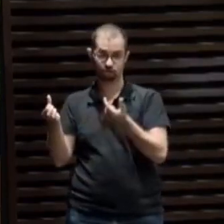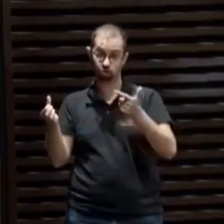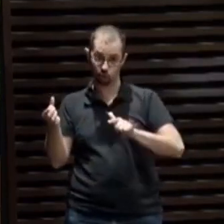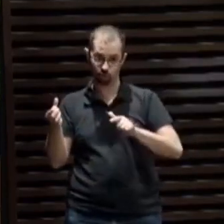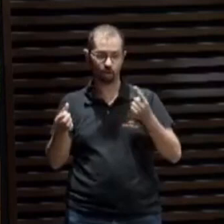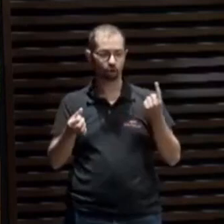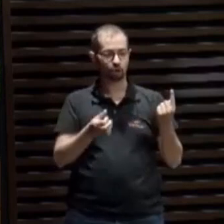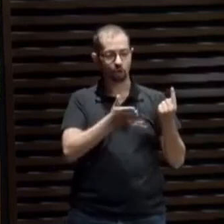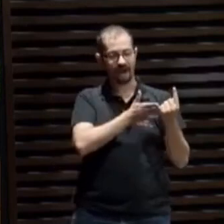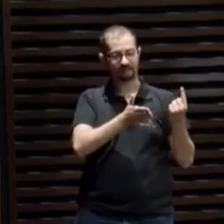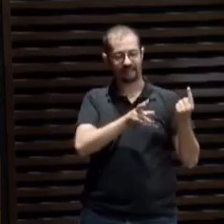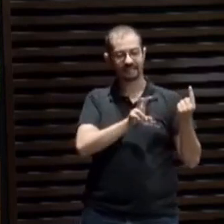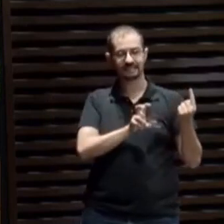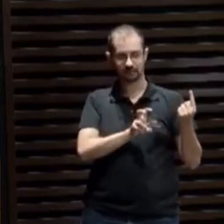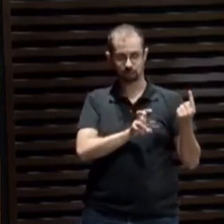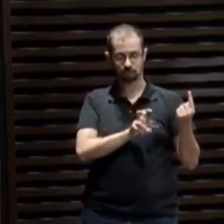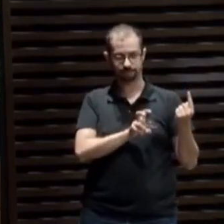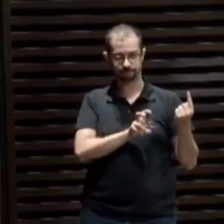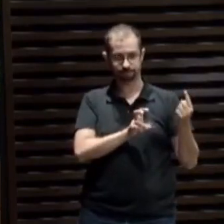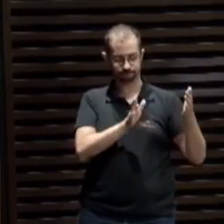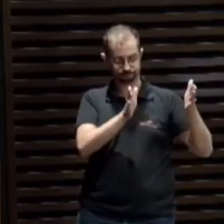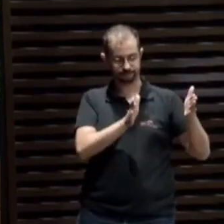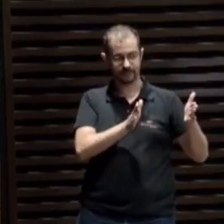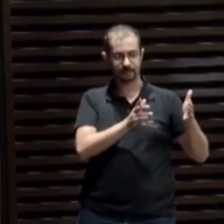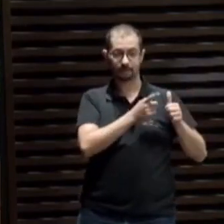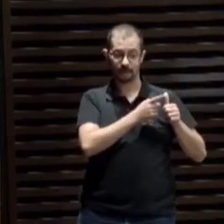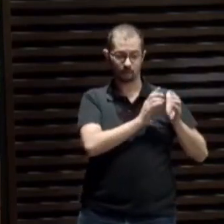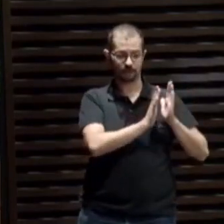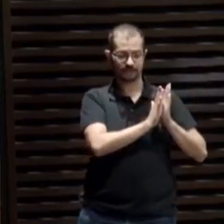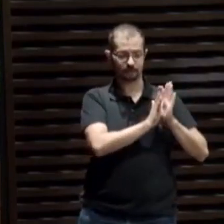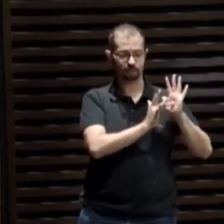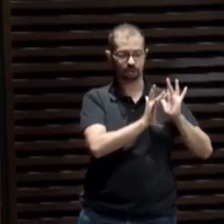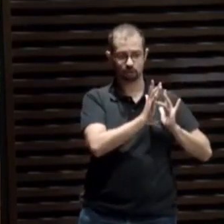é a oração que Jesus faz por ele.